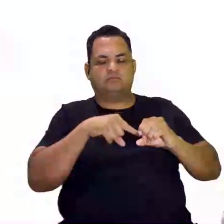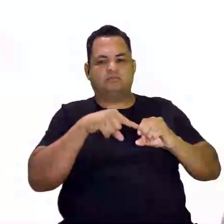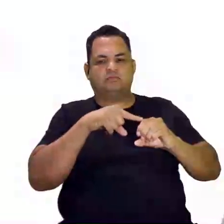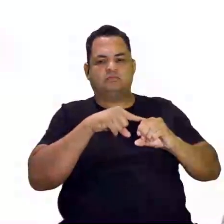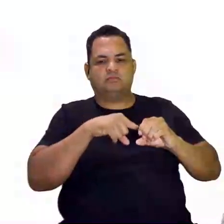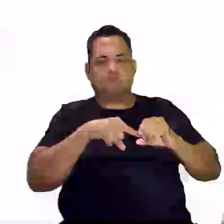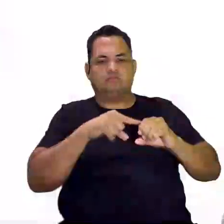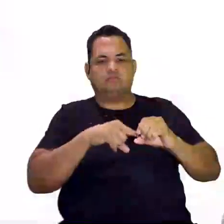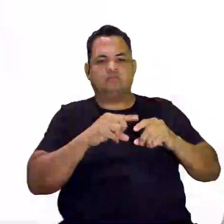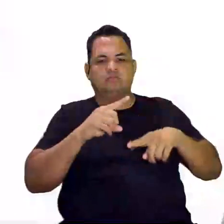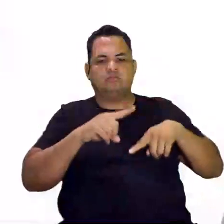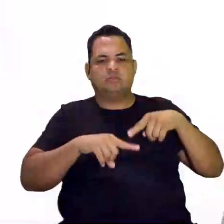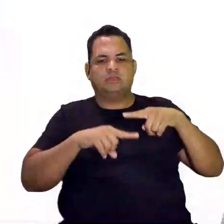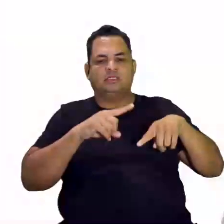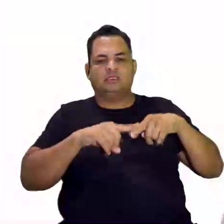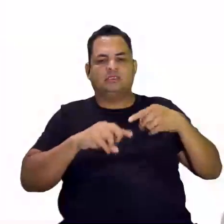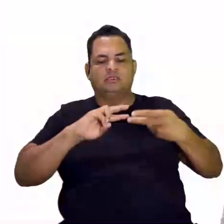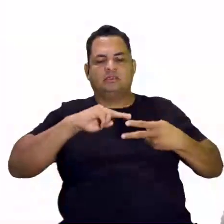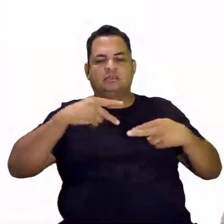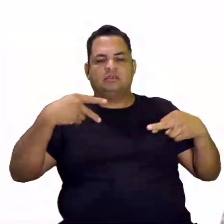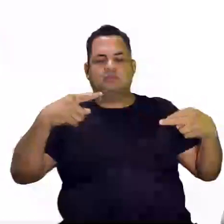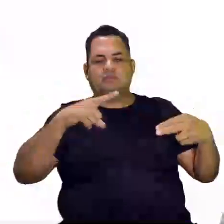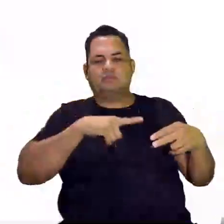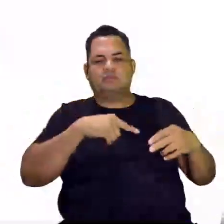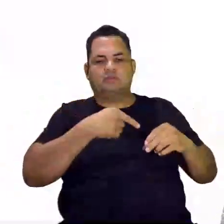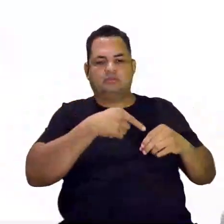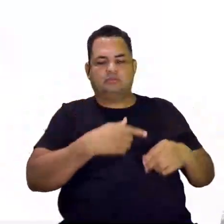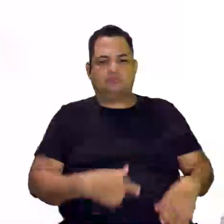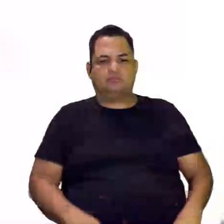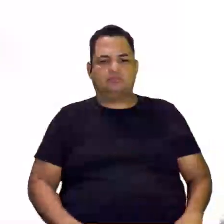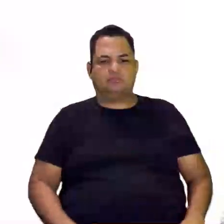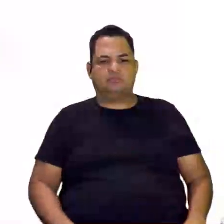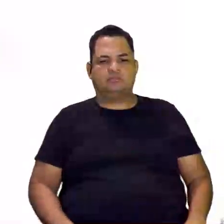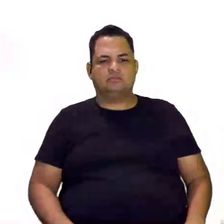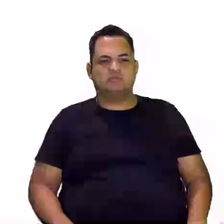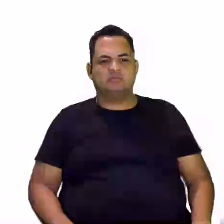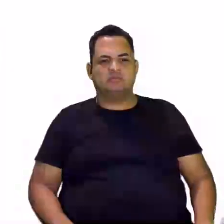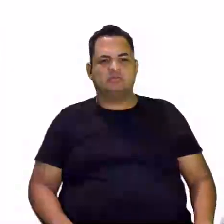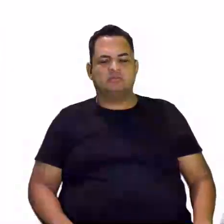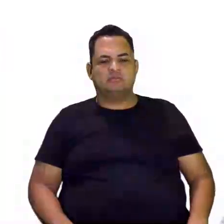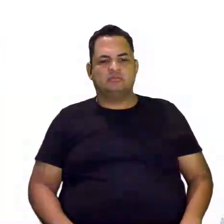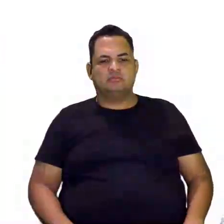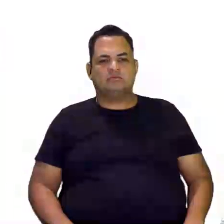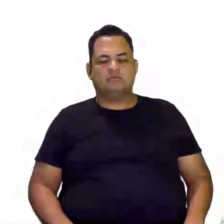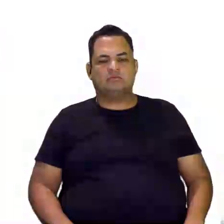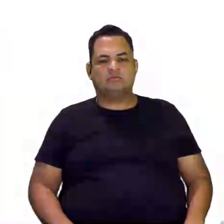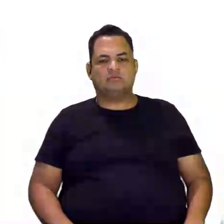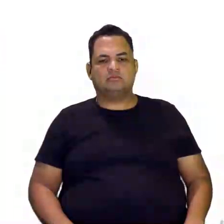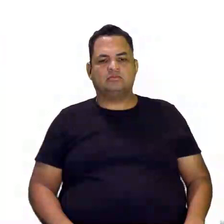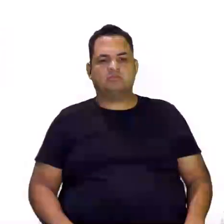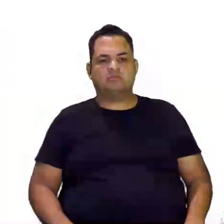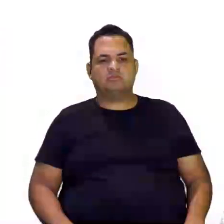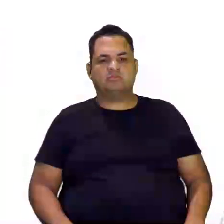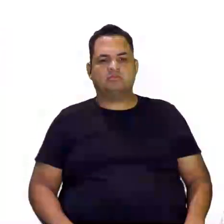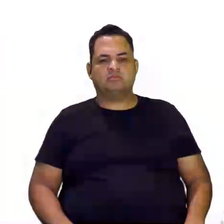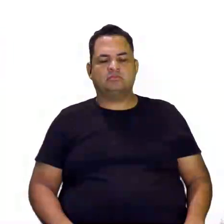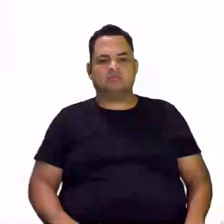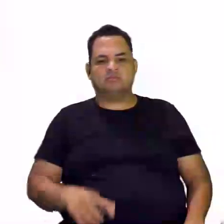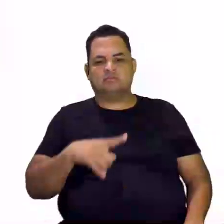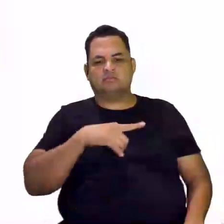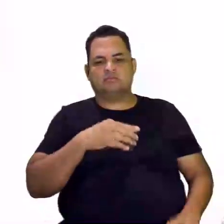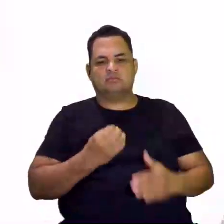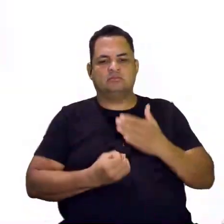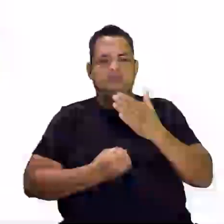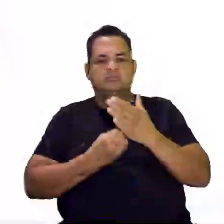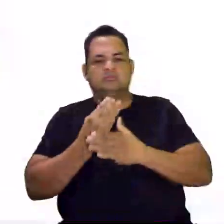material genético está aqui dentro. Aqui você não tem núcleo, você tem material genético, tá? Então você tem o